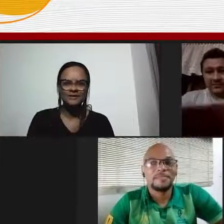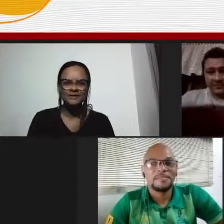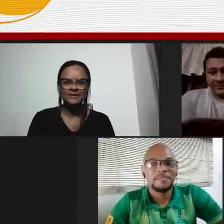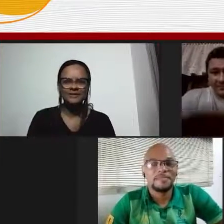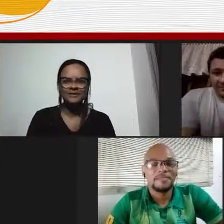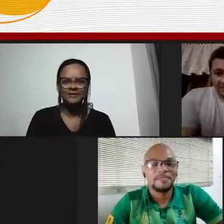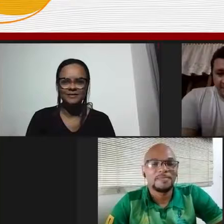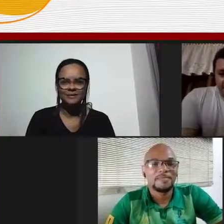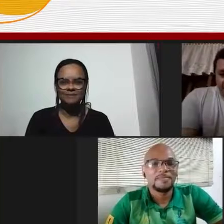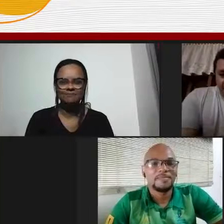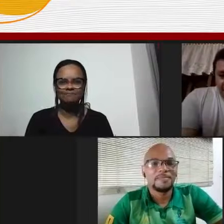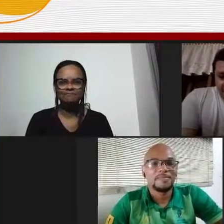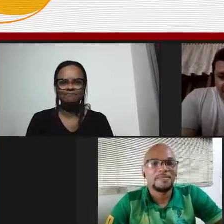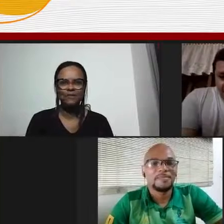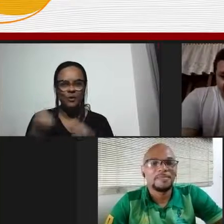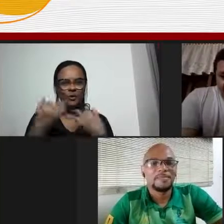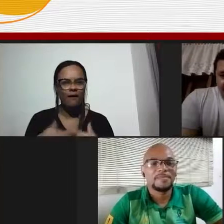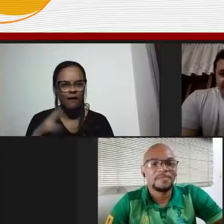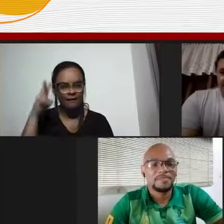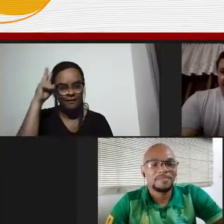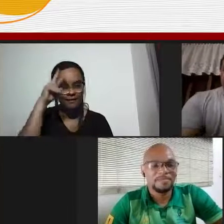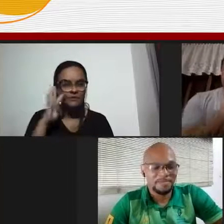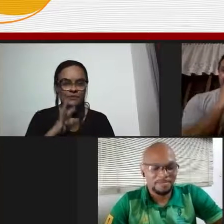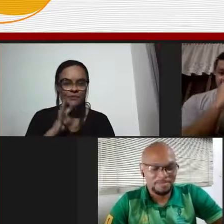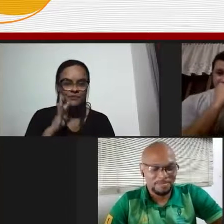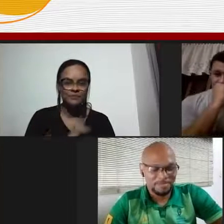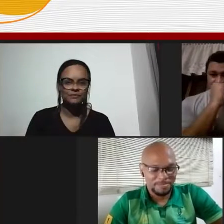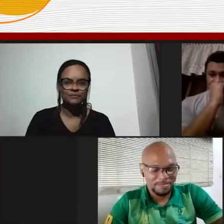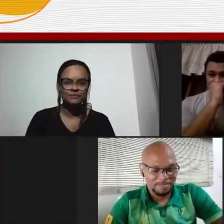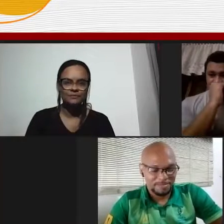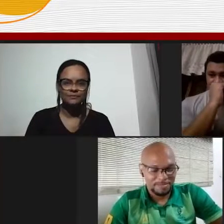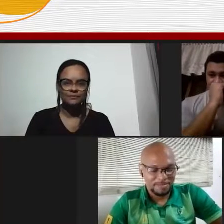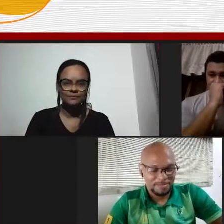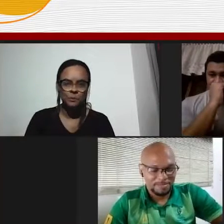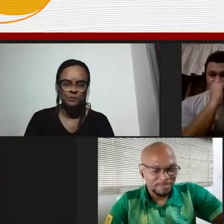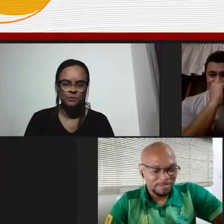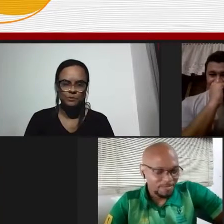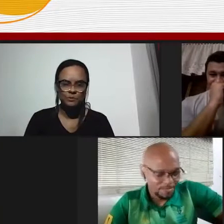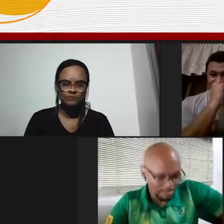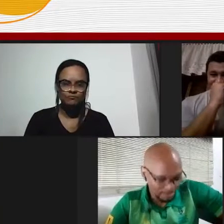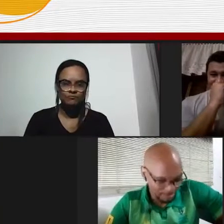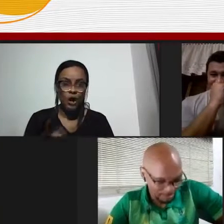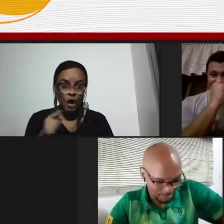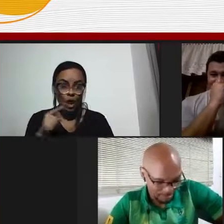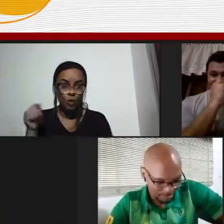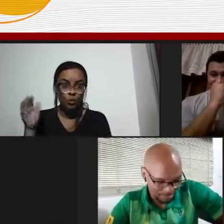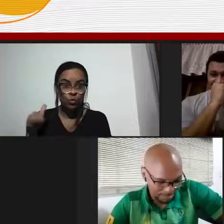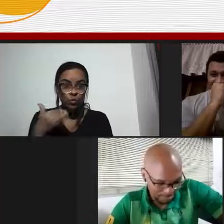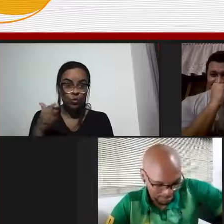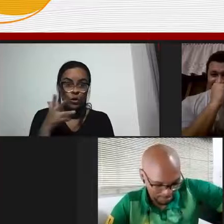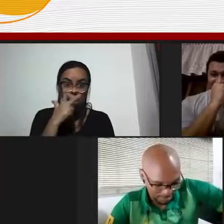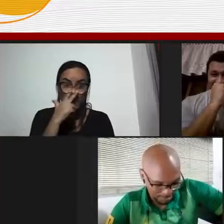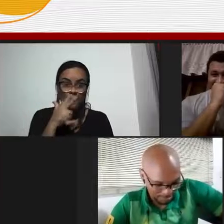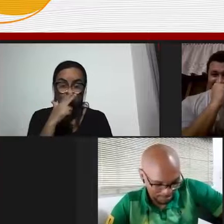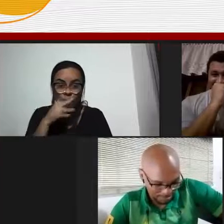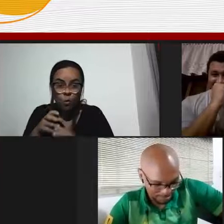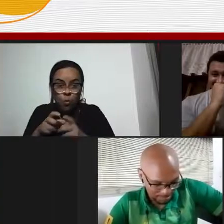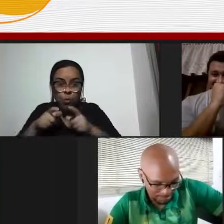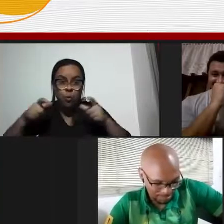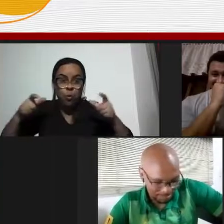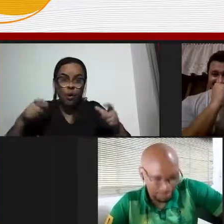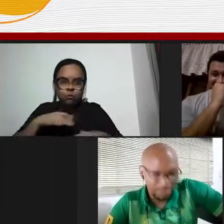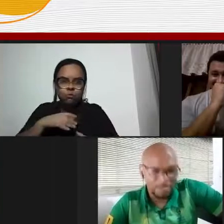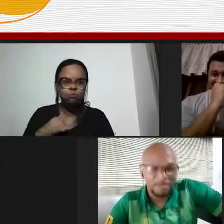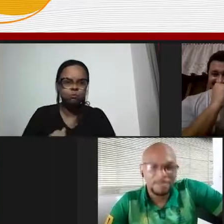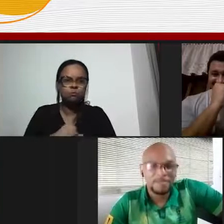coisa para falar, tem muita história legal também, muito divertida. Ele é um tubarão, mas parece uma baleia de vez em quando,